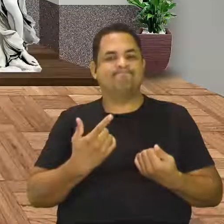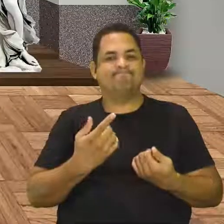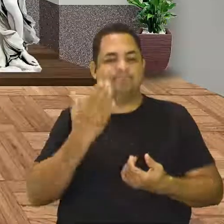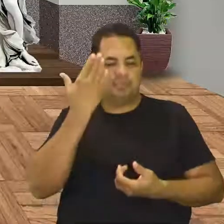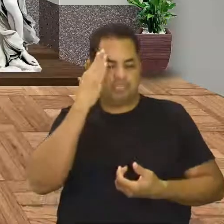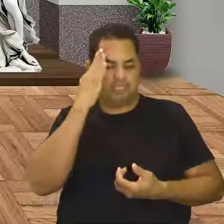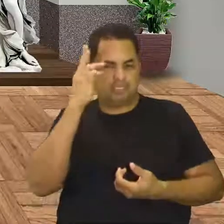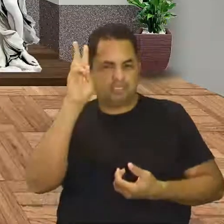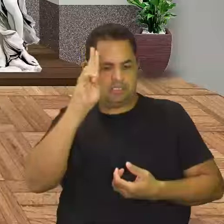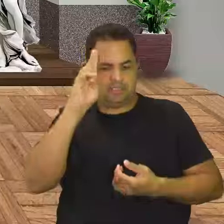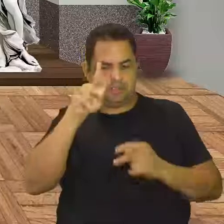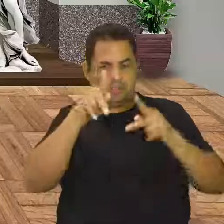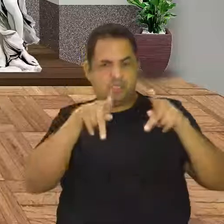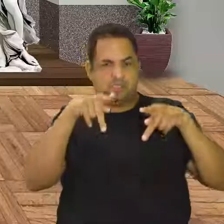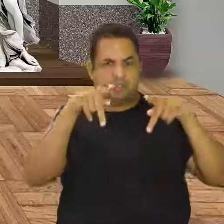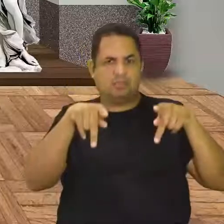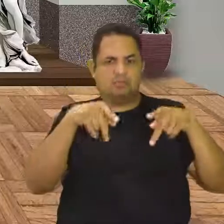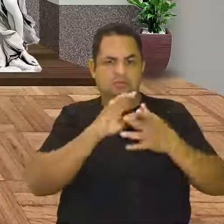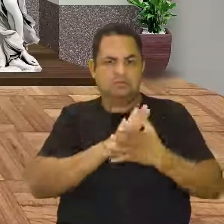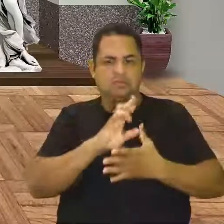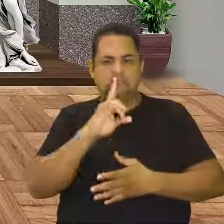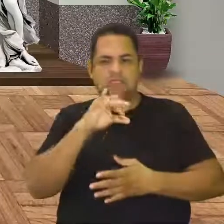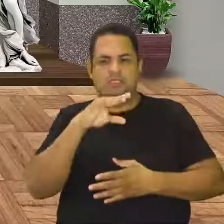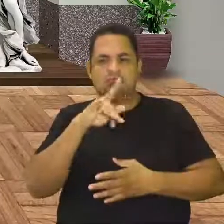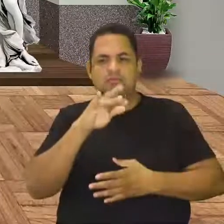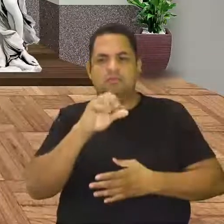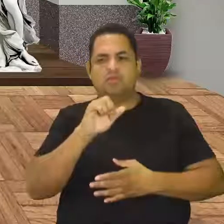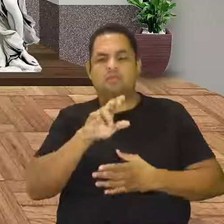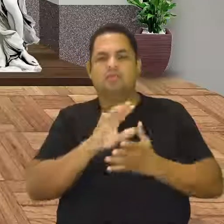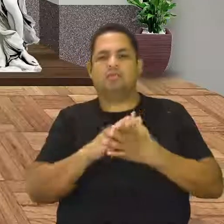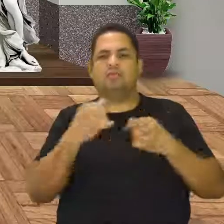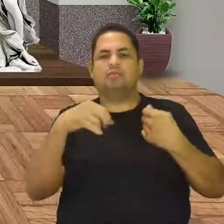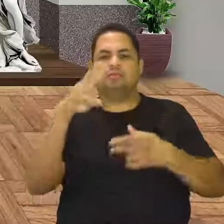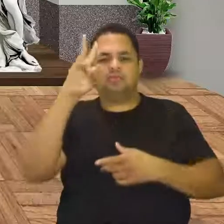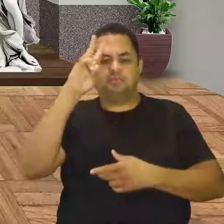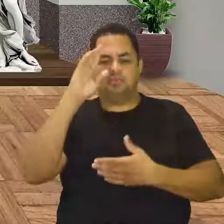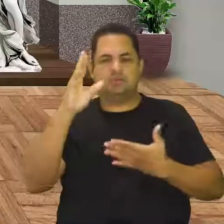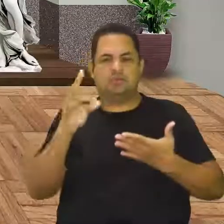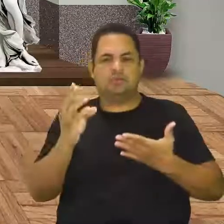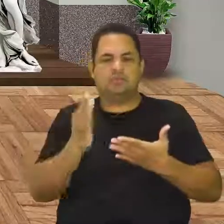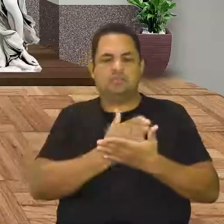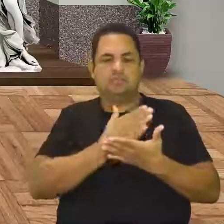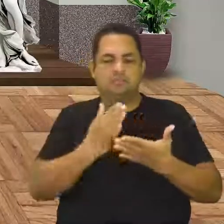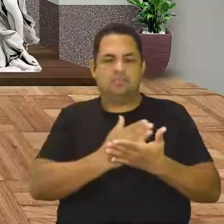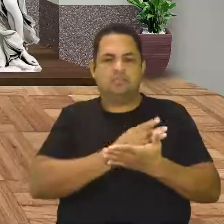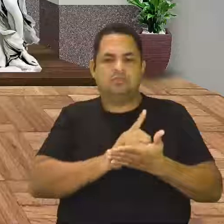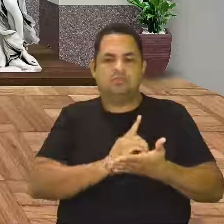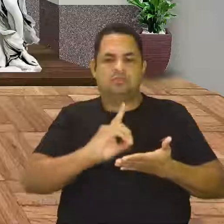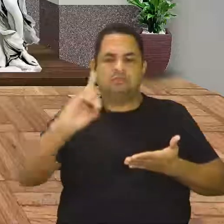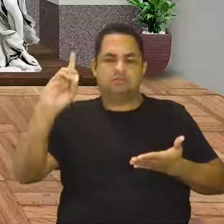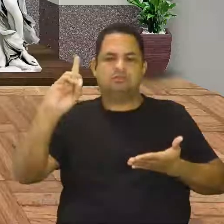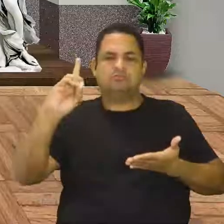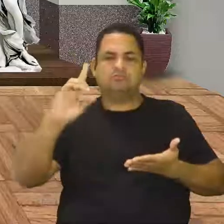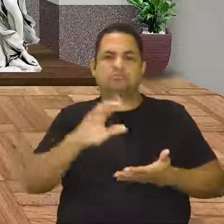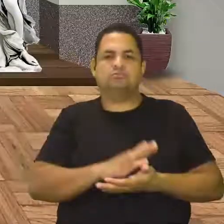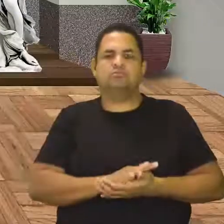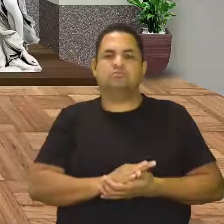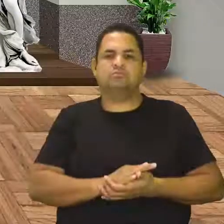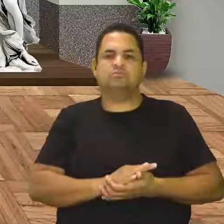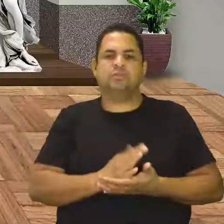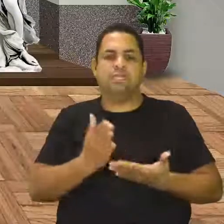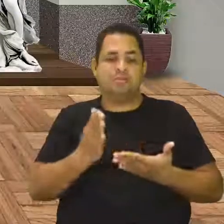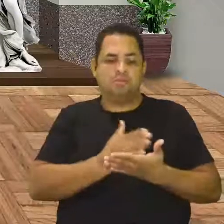a história desse povo, a história da diáspora, nós precisamos recorrer a um livro chamado Bíblia Sagrada. Lá na